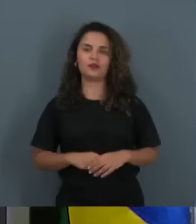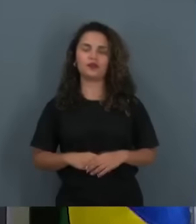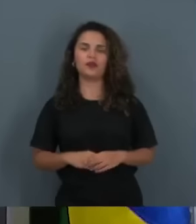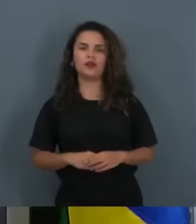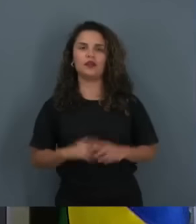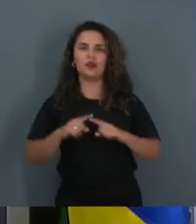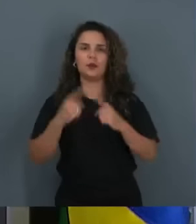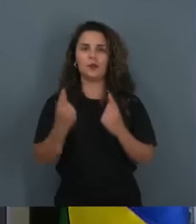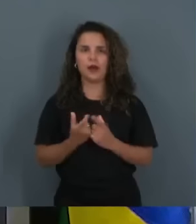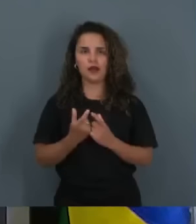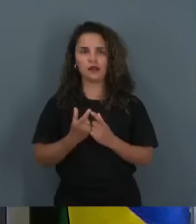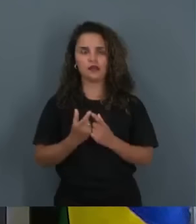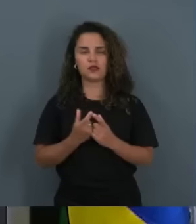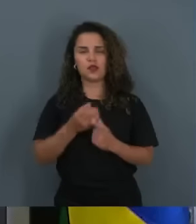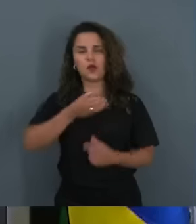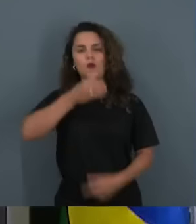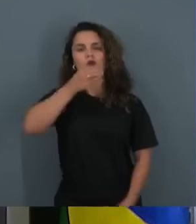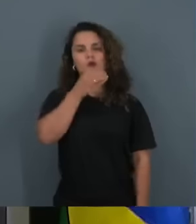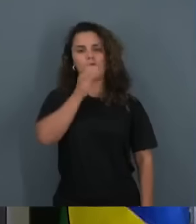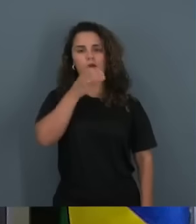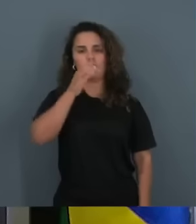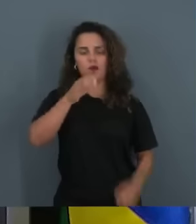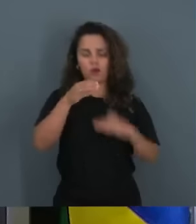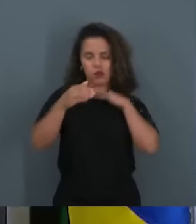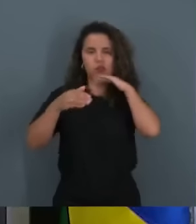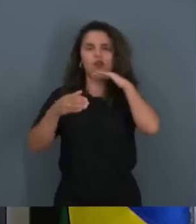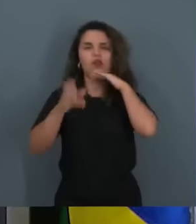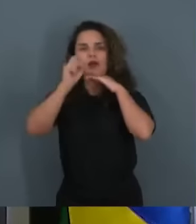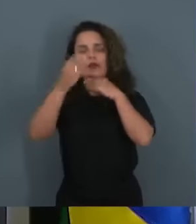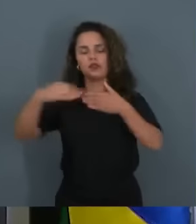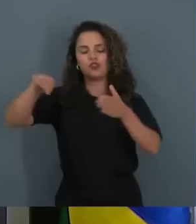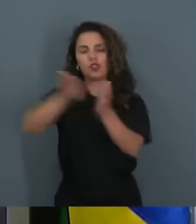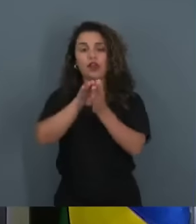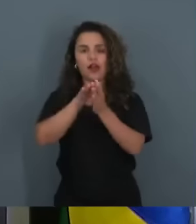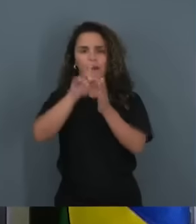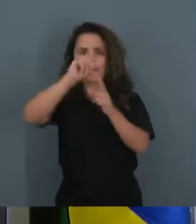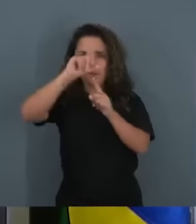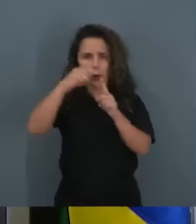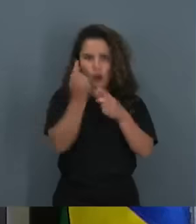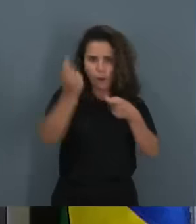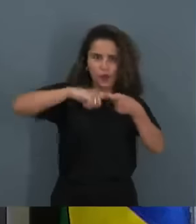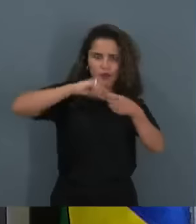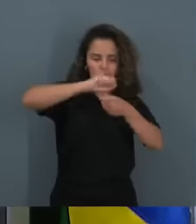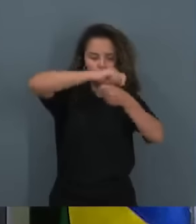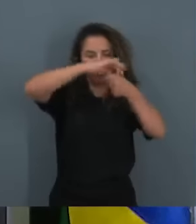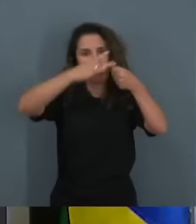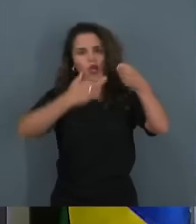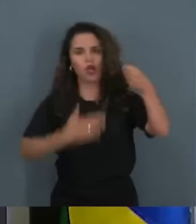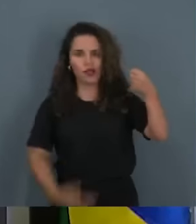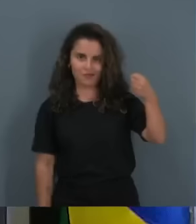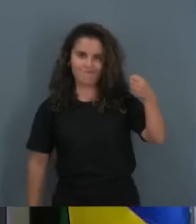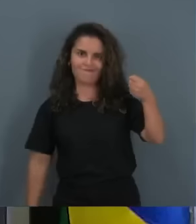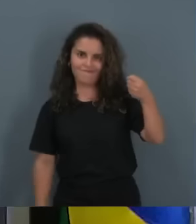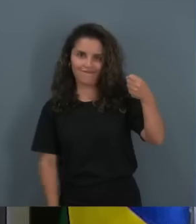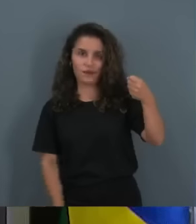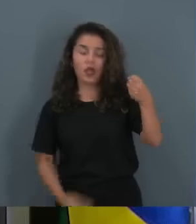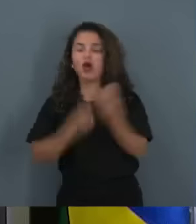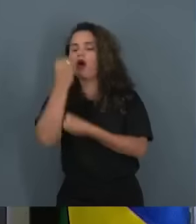Mas o copo estava cheio, eu tomei esse gole. Se chegar uma gota, ele transborda. É como o Brasil